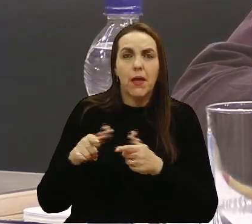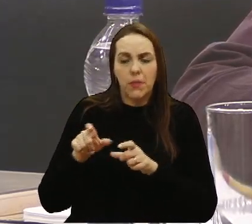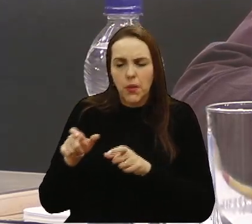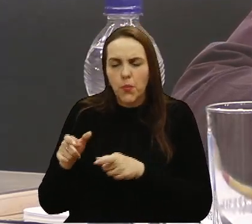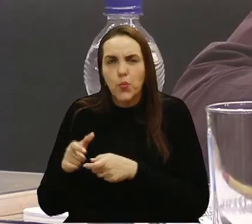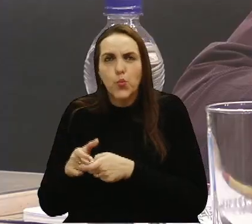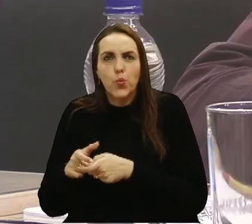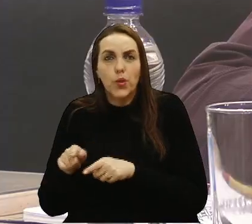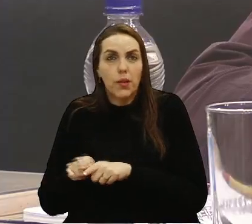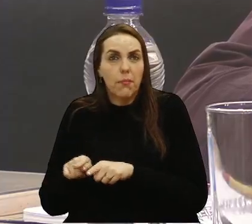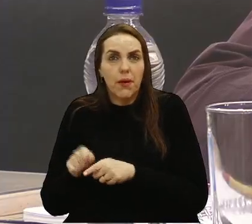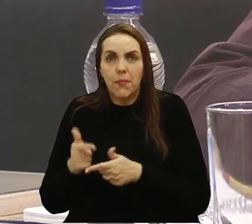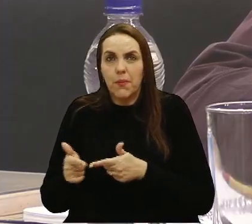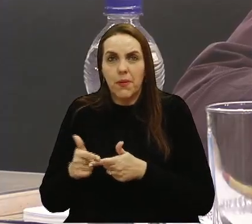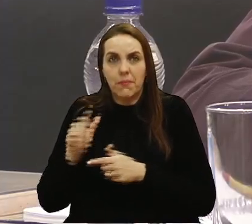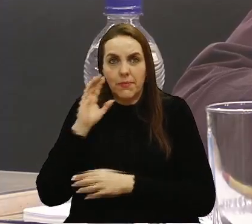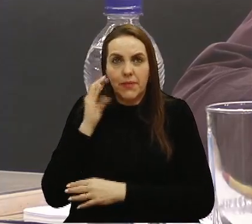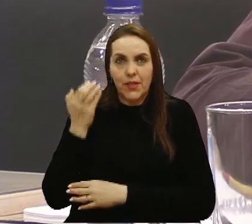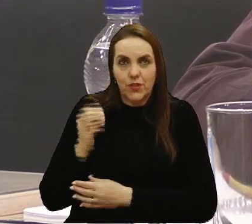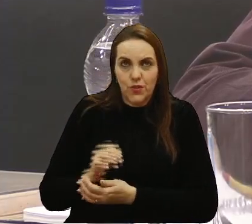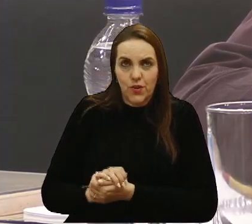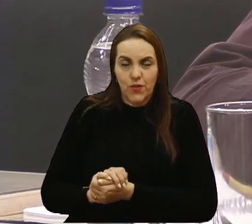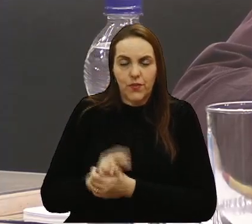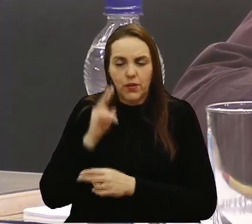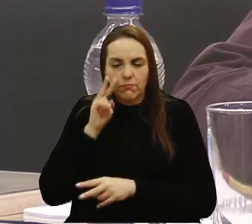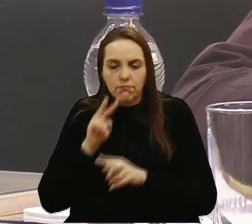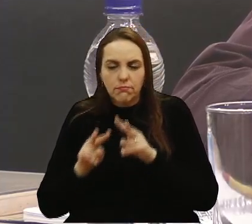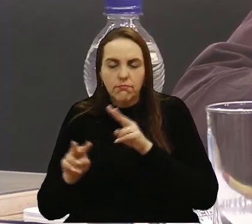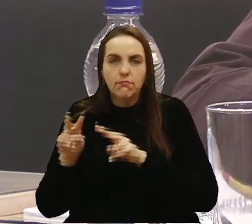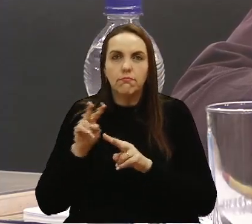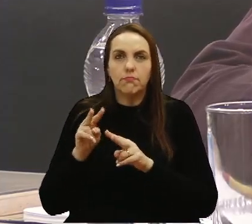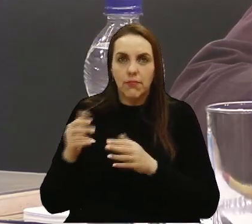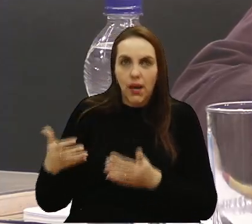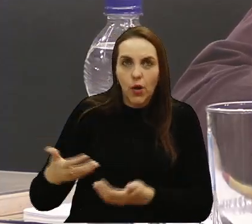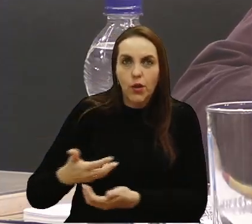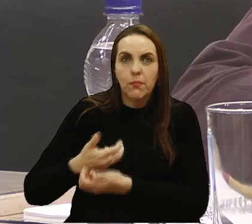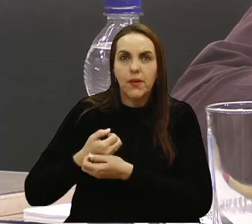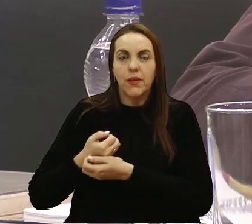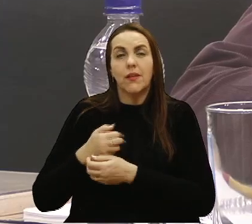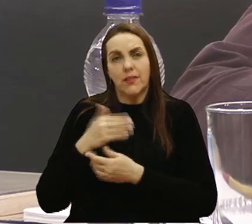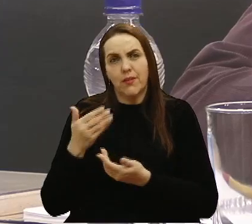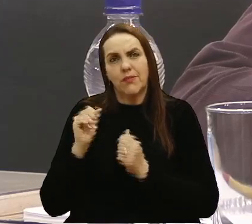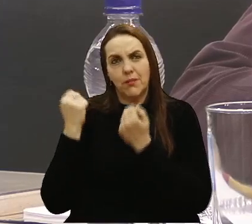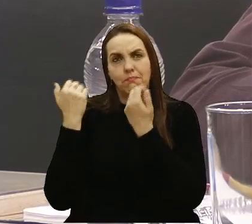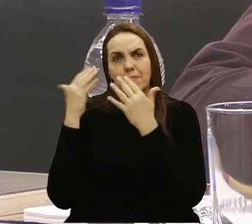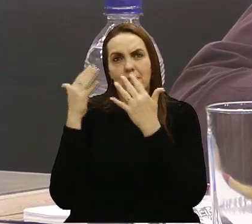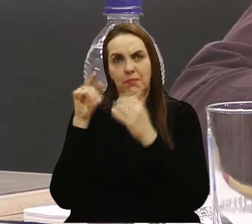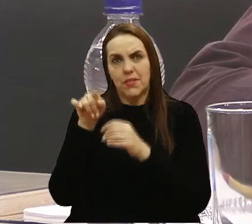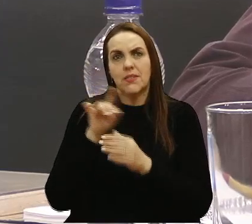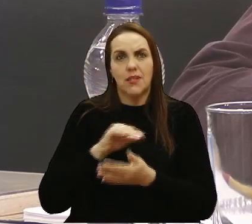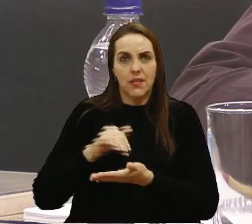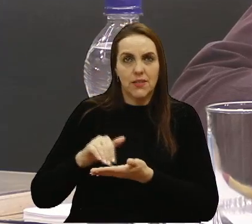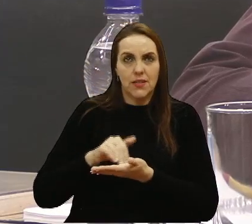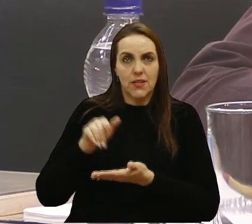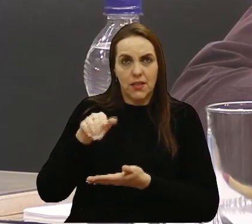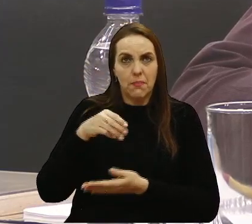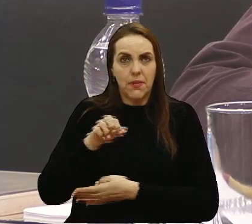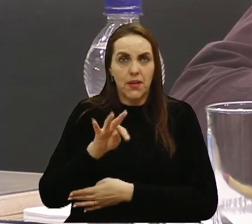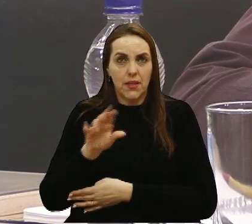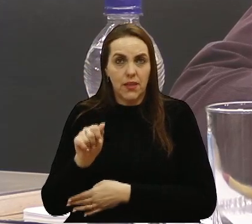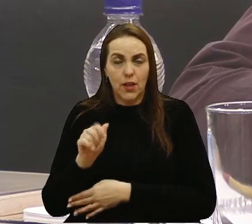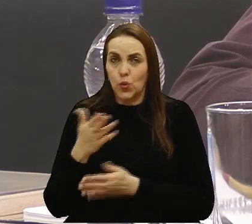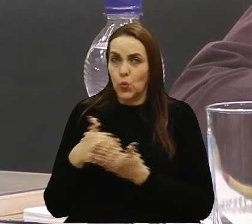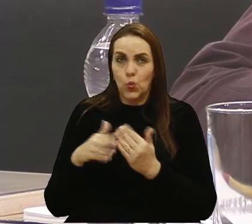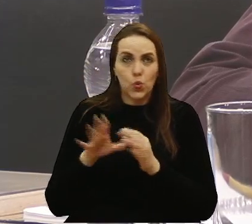né, que ela consegue resolver com um olhar, com uma acolhida. Então, quero parabenizar a secretária Marta e toda a